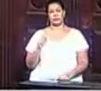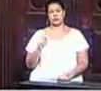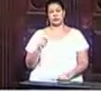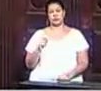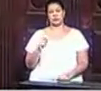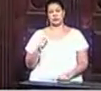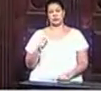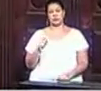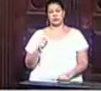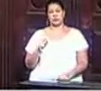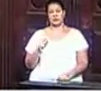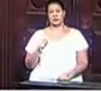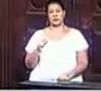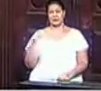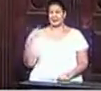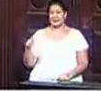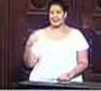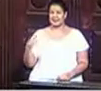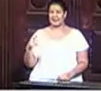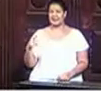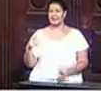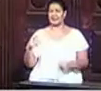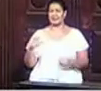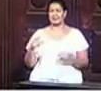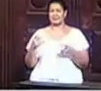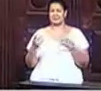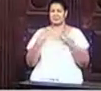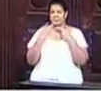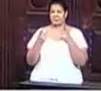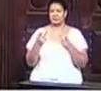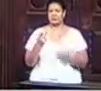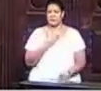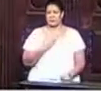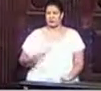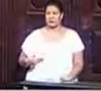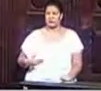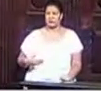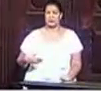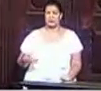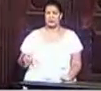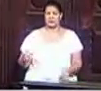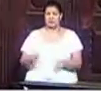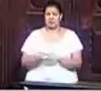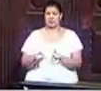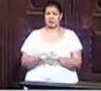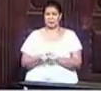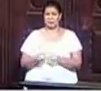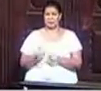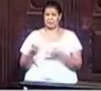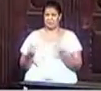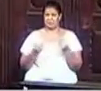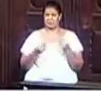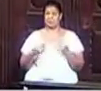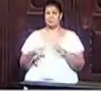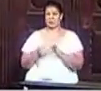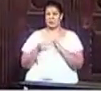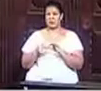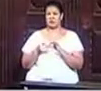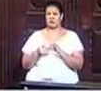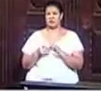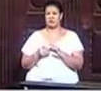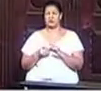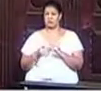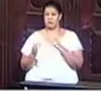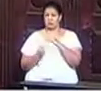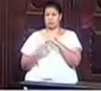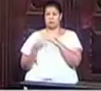assim, caracterizada pelo compadrio com que o governo do Estado e a agência reguladora se relaciona com as